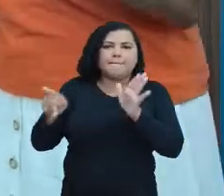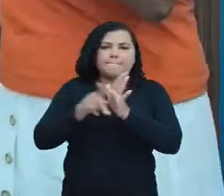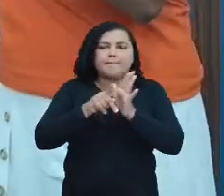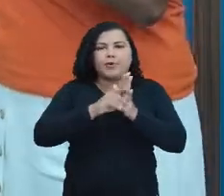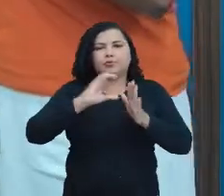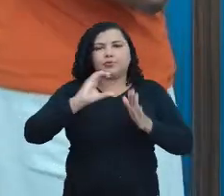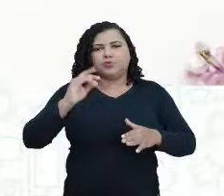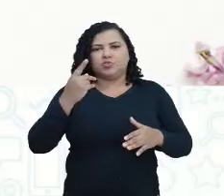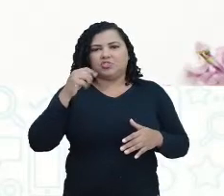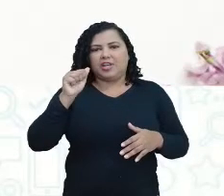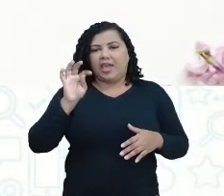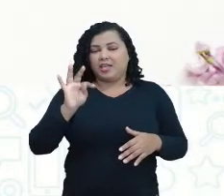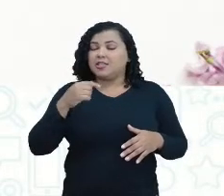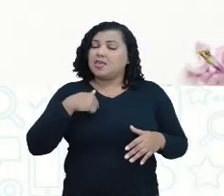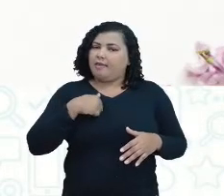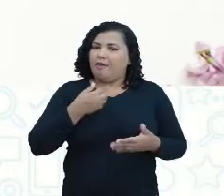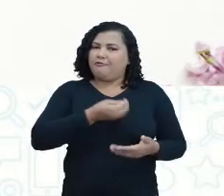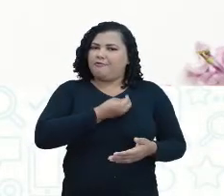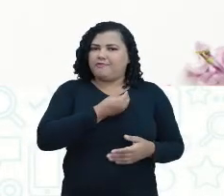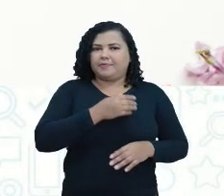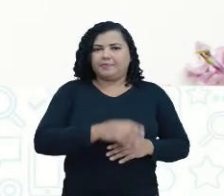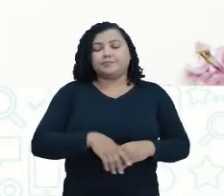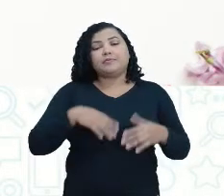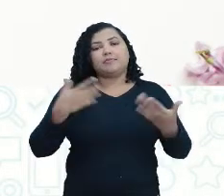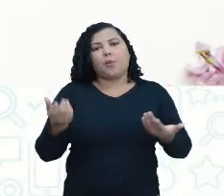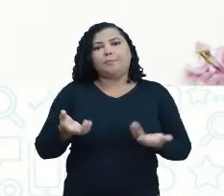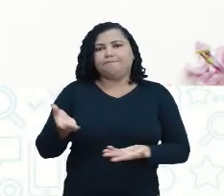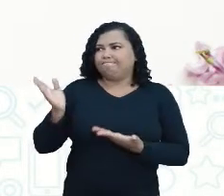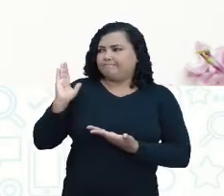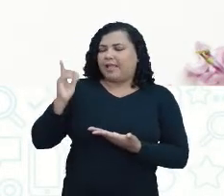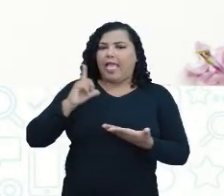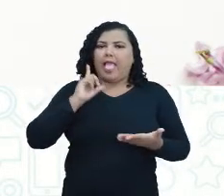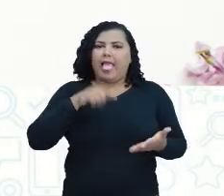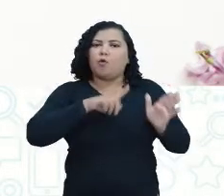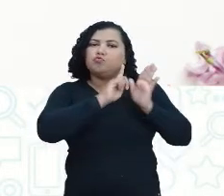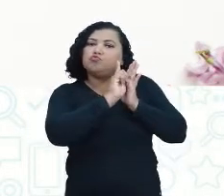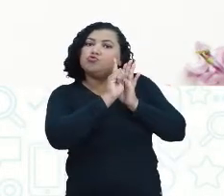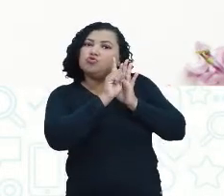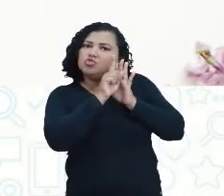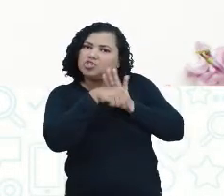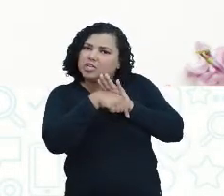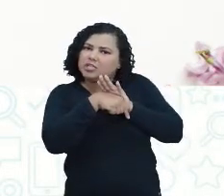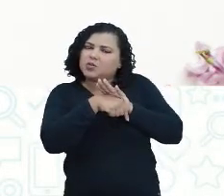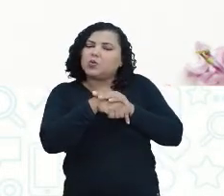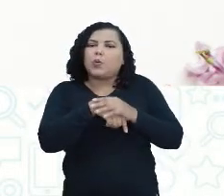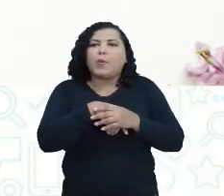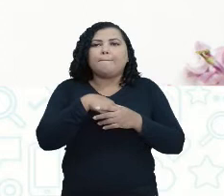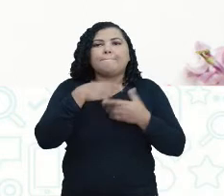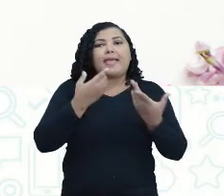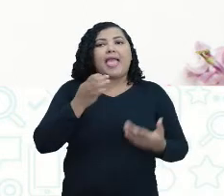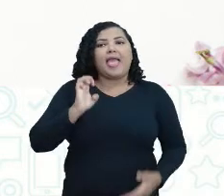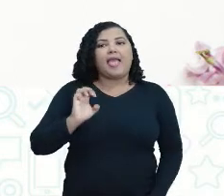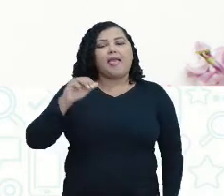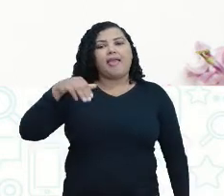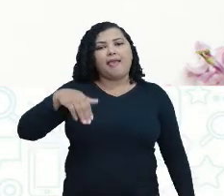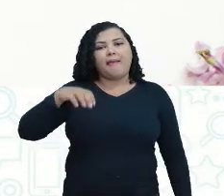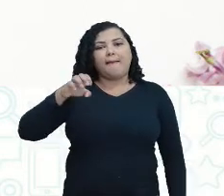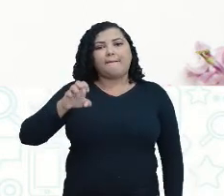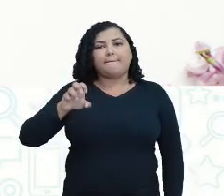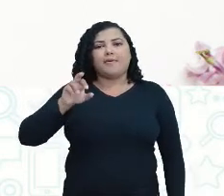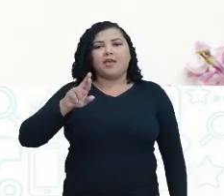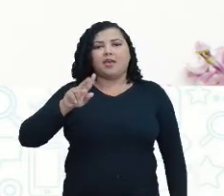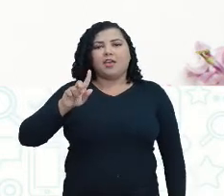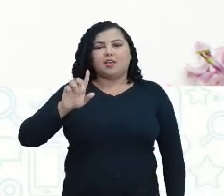Então, ó, o chat. O chat, ele é um gênero textual emergente. E por que emergente? Porque é novo